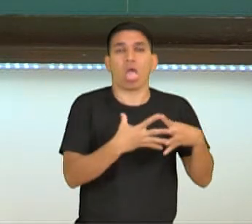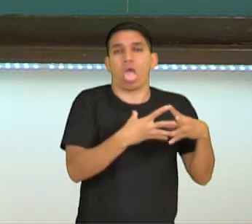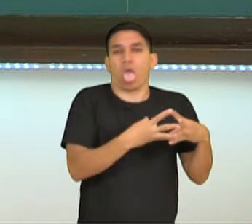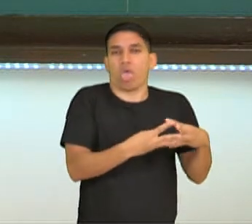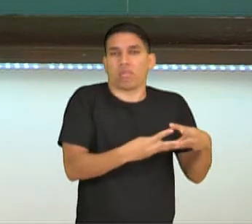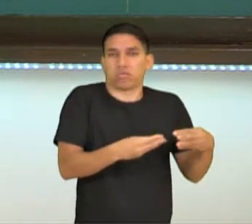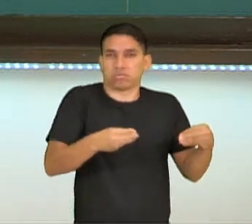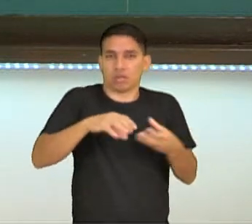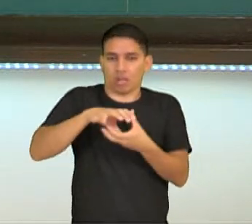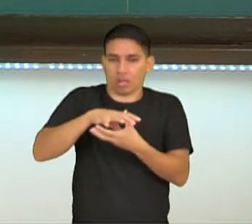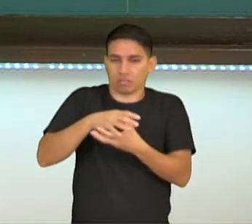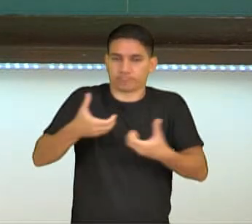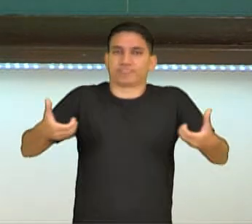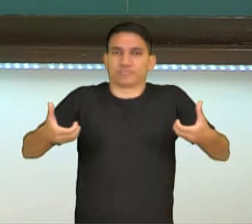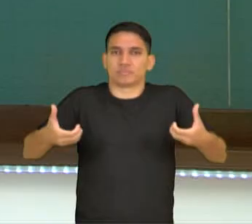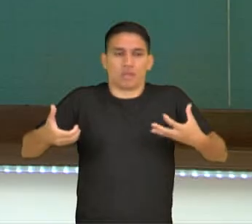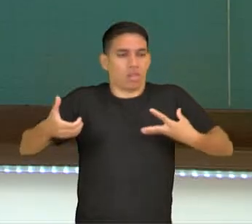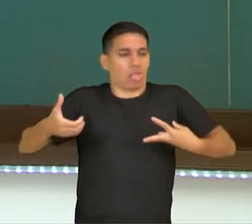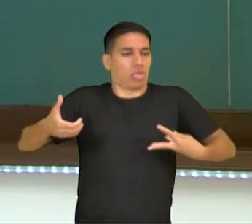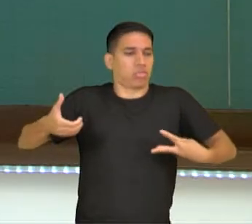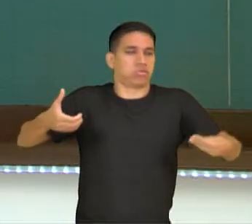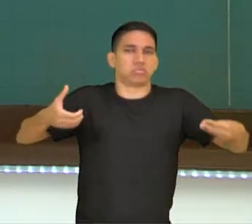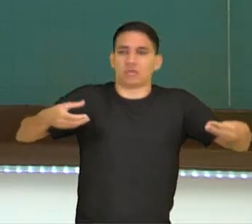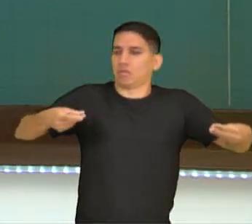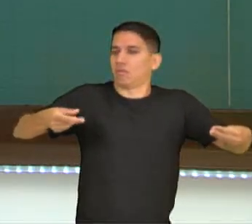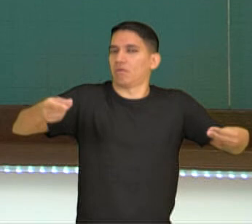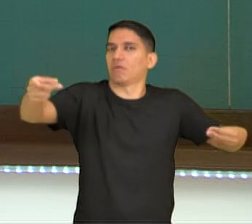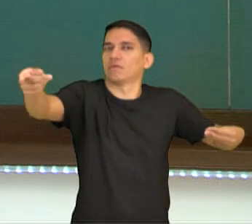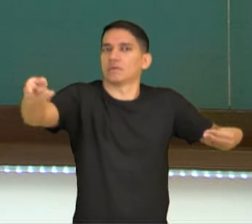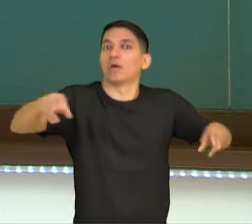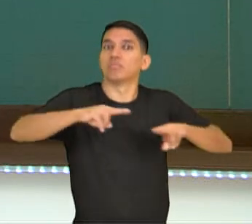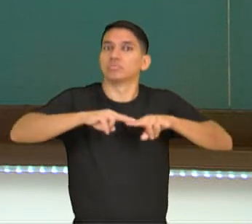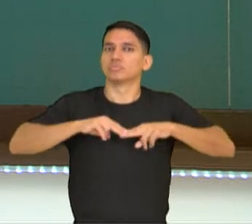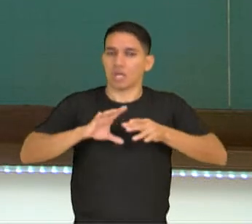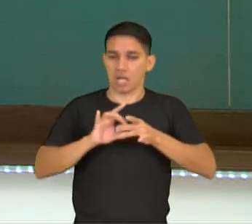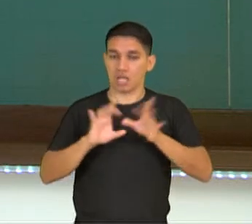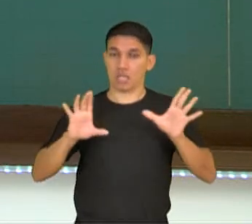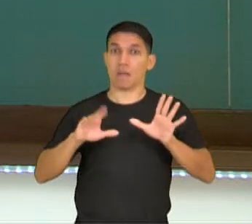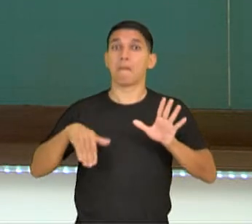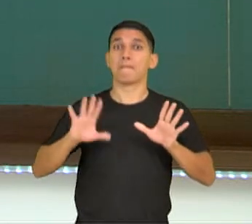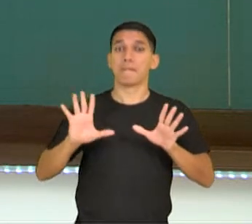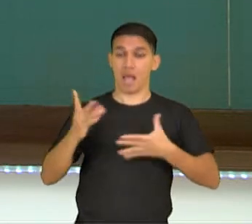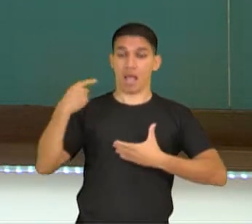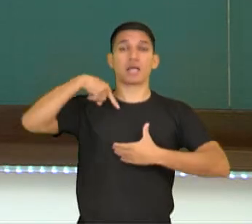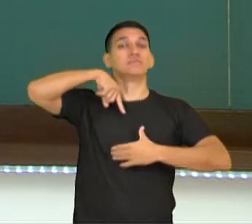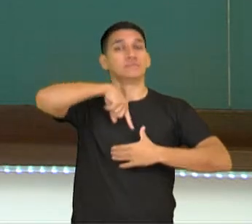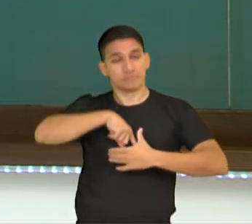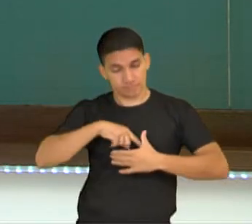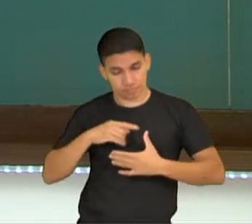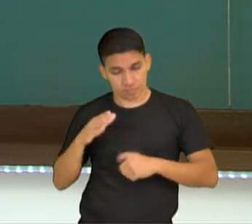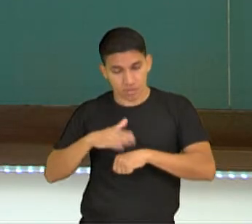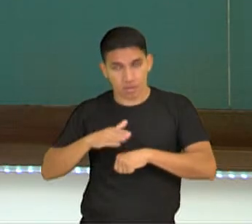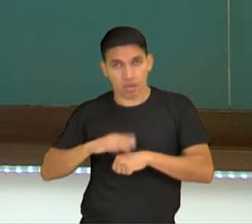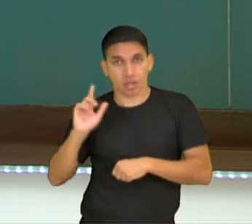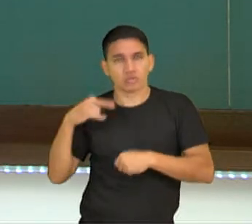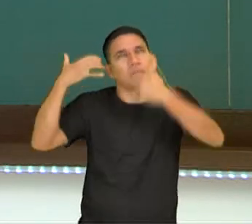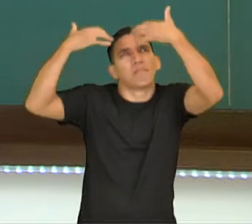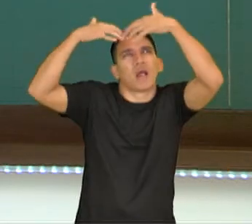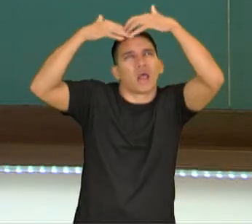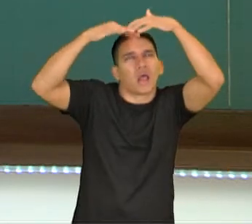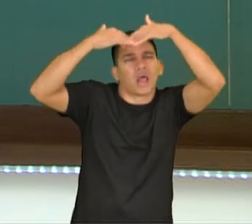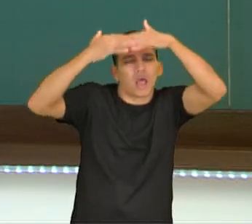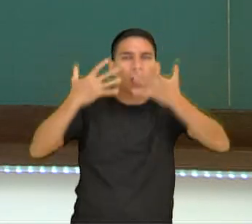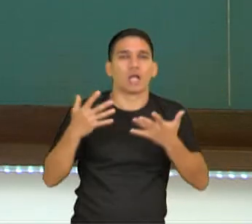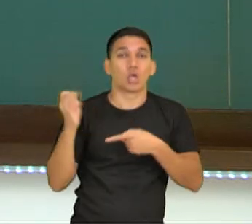vai se deteriorar. Então, a nossa liberdade é muito mais interior né, dentro da nossa racionalidade, dentro da nossa